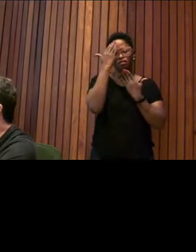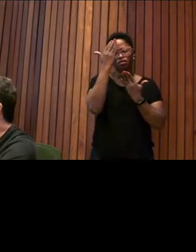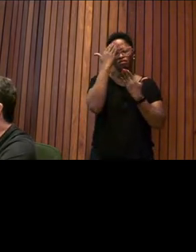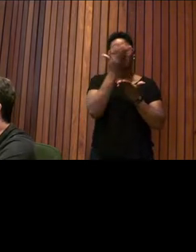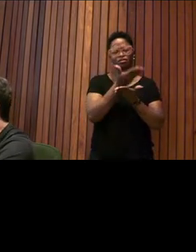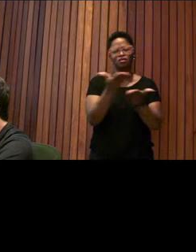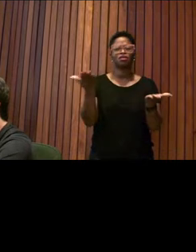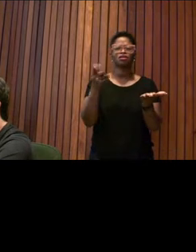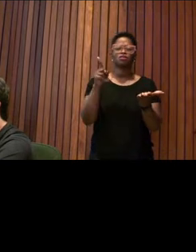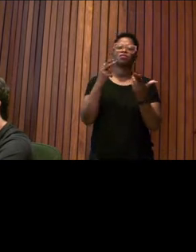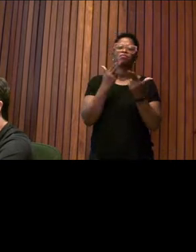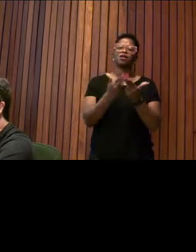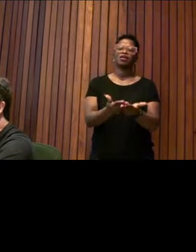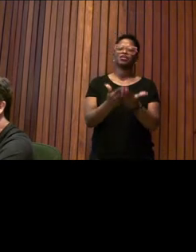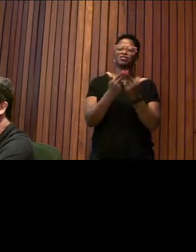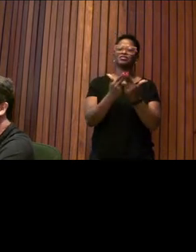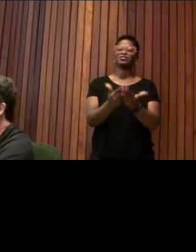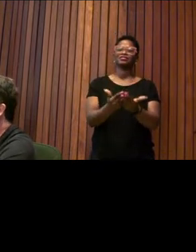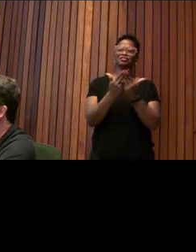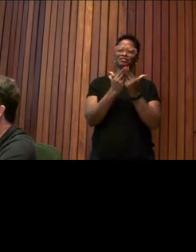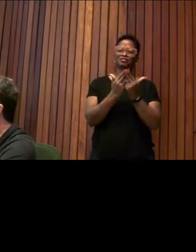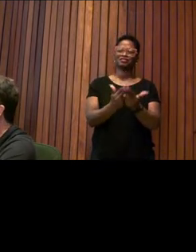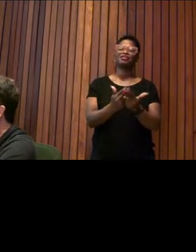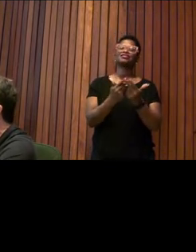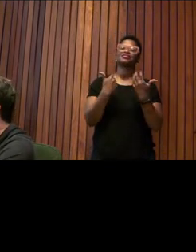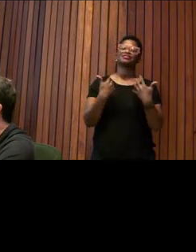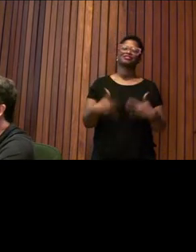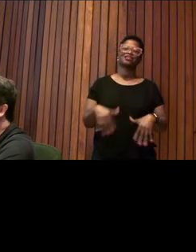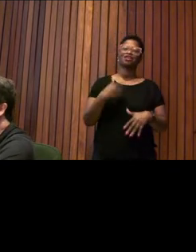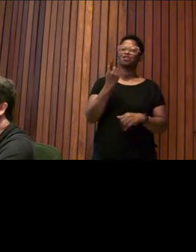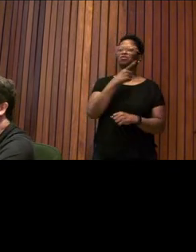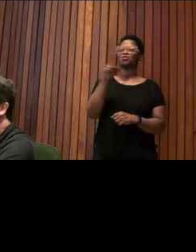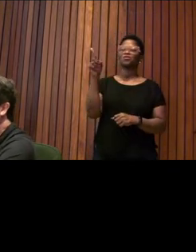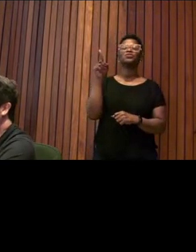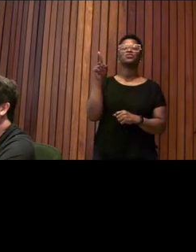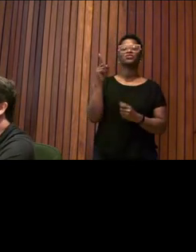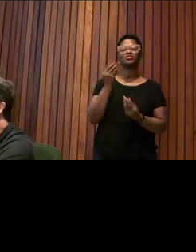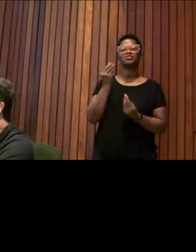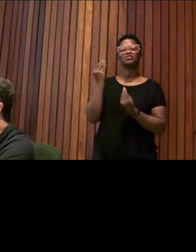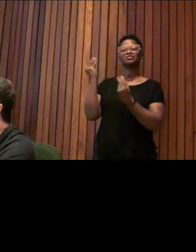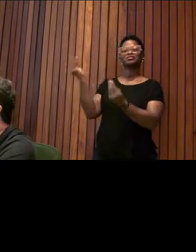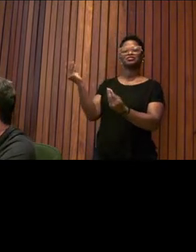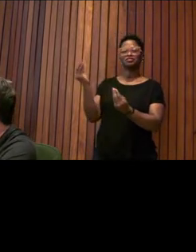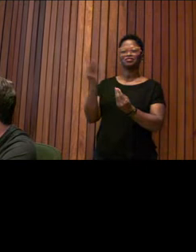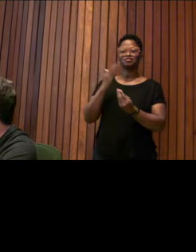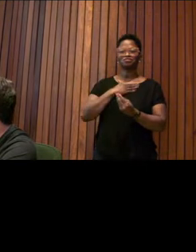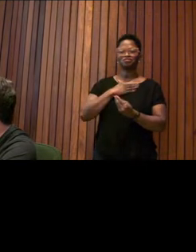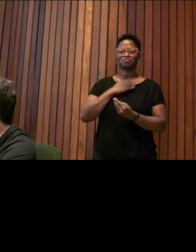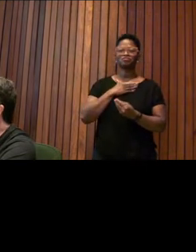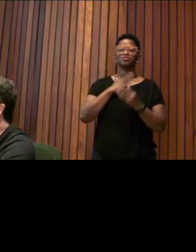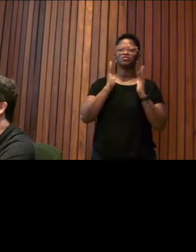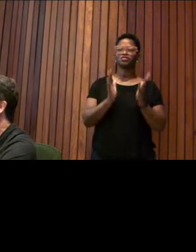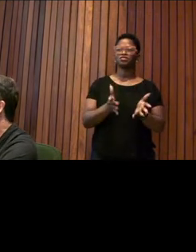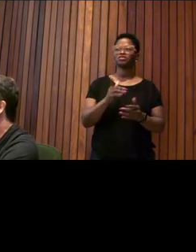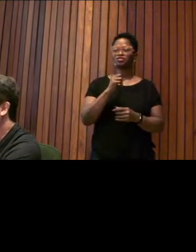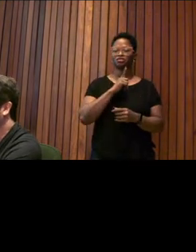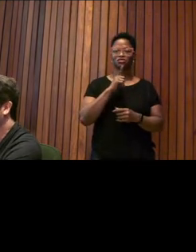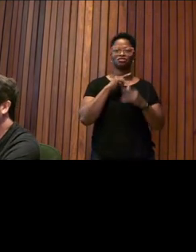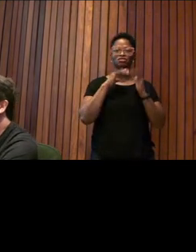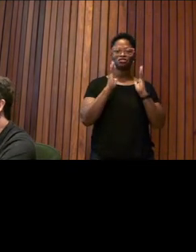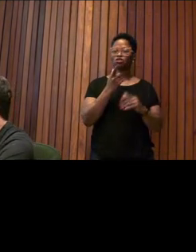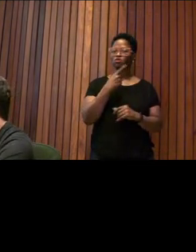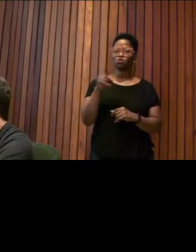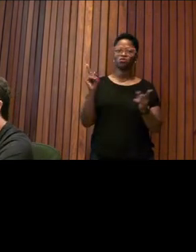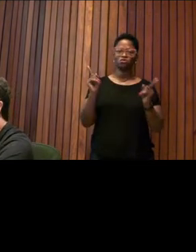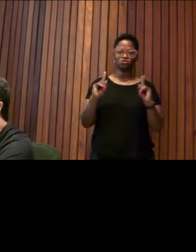vocês pela paciência. Eu acho que eu fui o último a entregar o meu mural. Não, acho que já tinha... Roubando. Não fui o